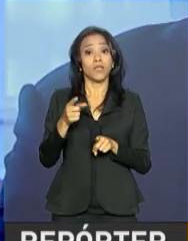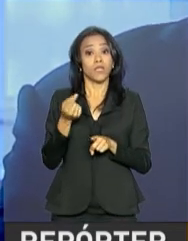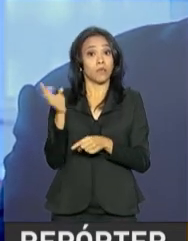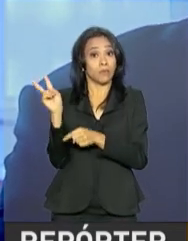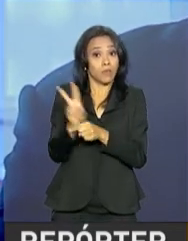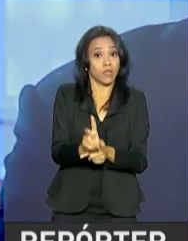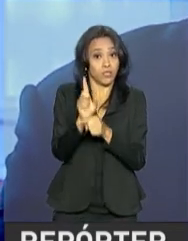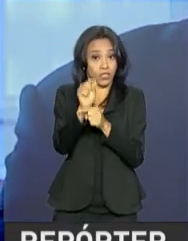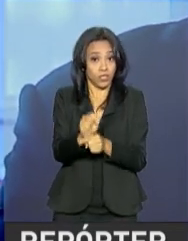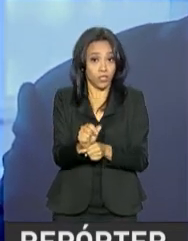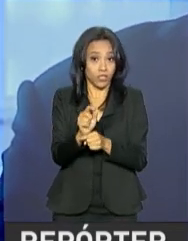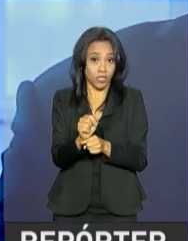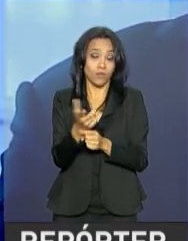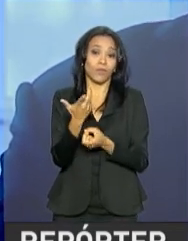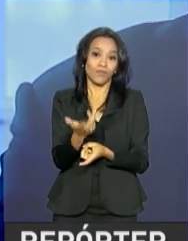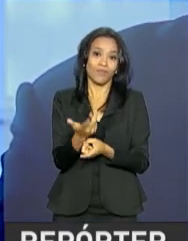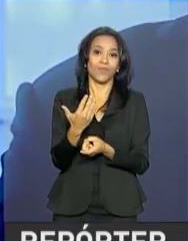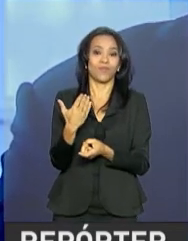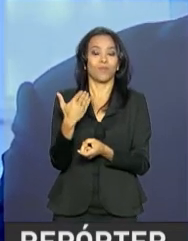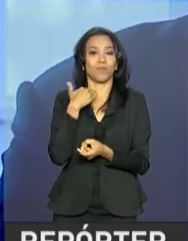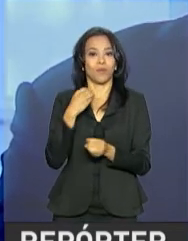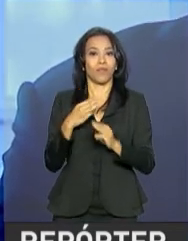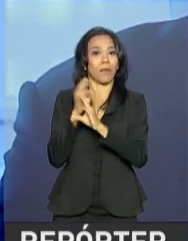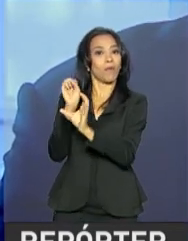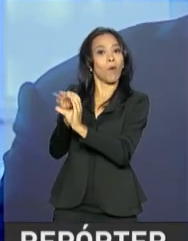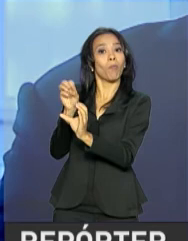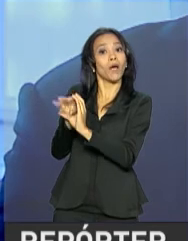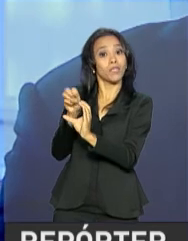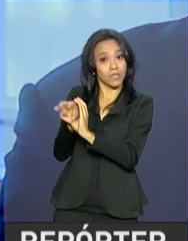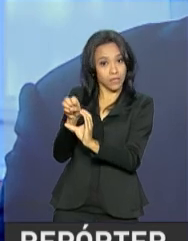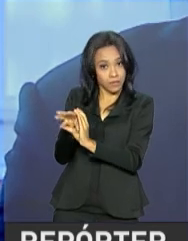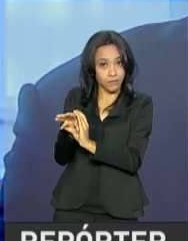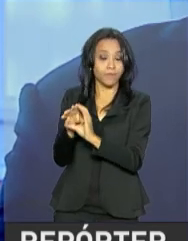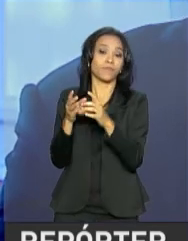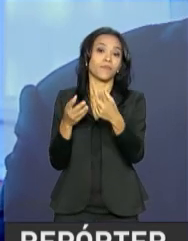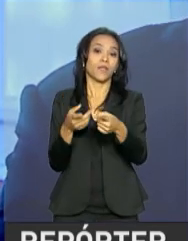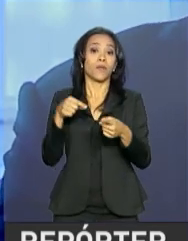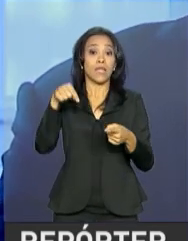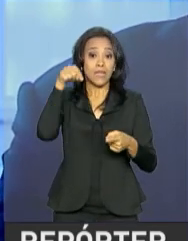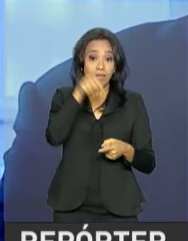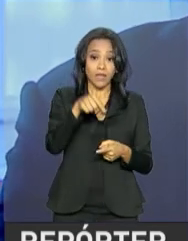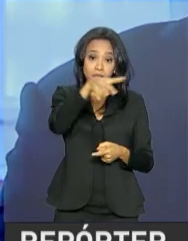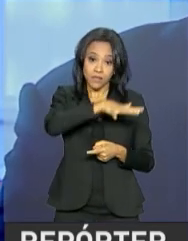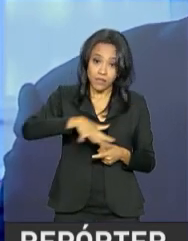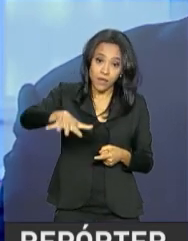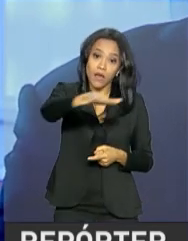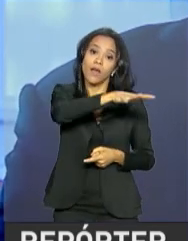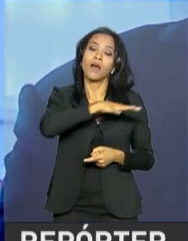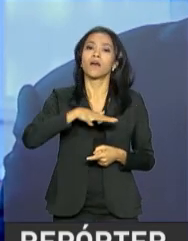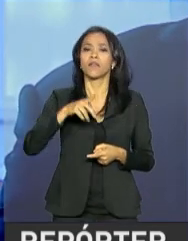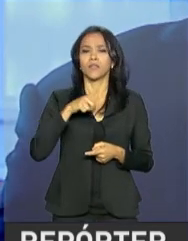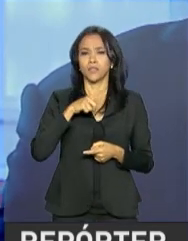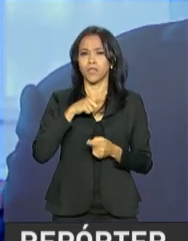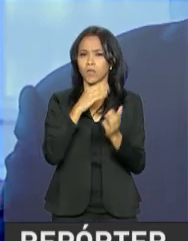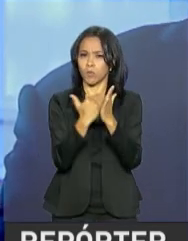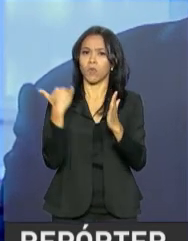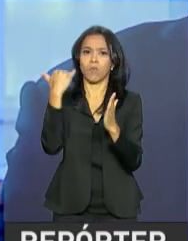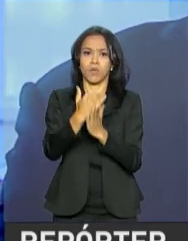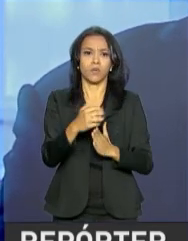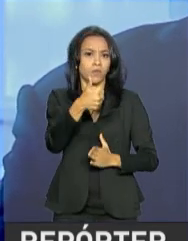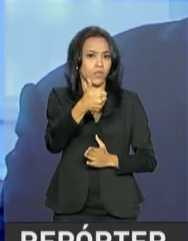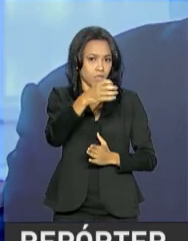recursos da caderneta de poupança e o que a expectativa neste mercado especificamente um crescimento de aproximadamente 10%